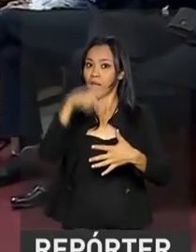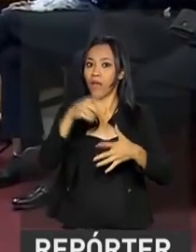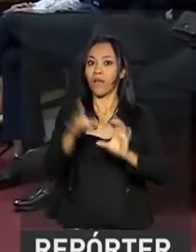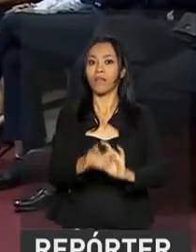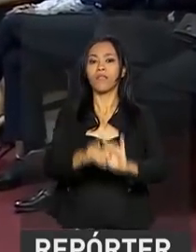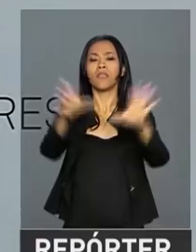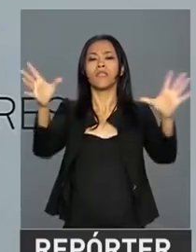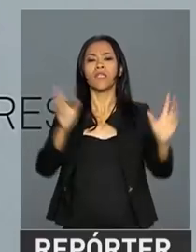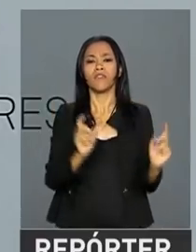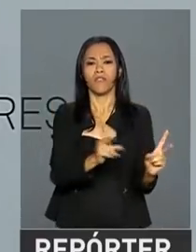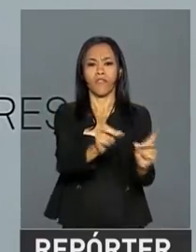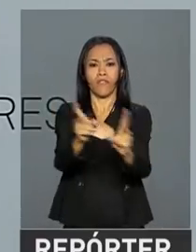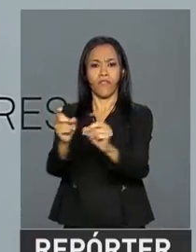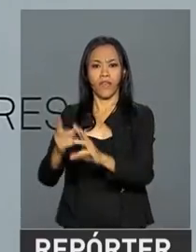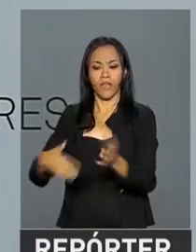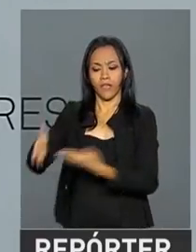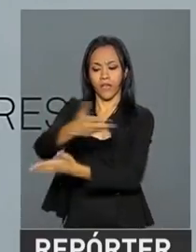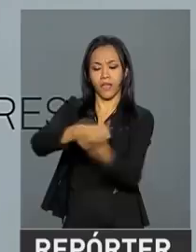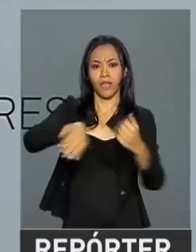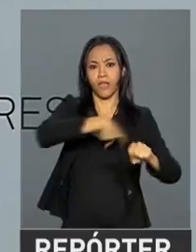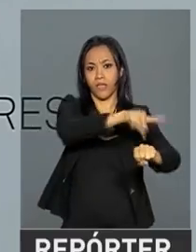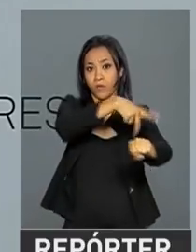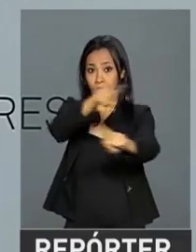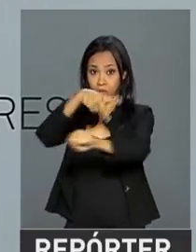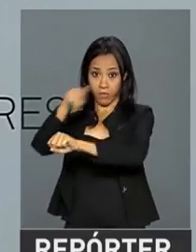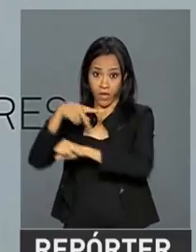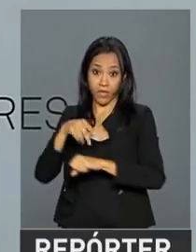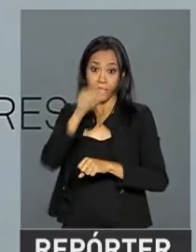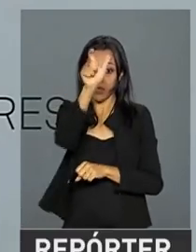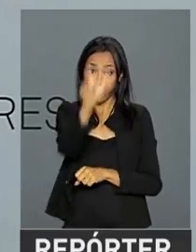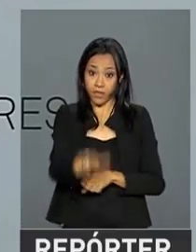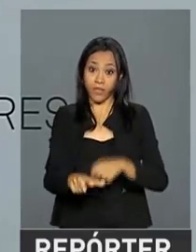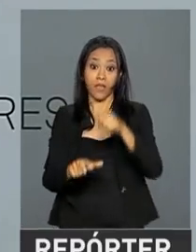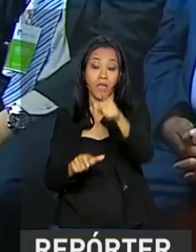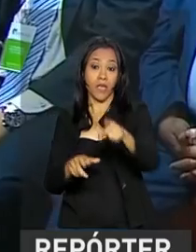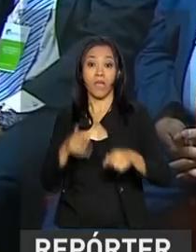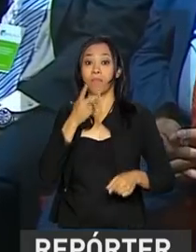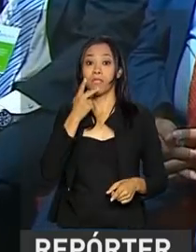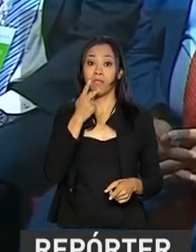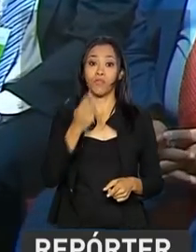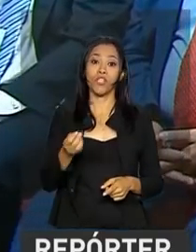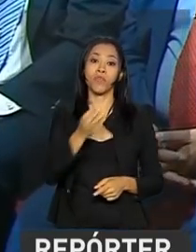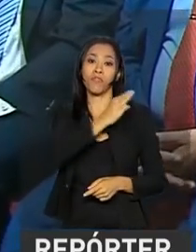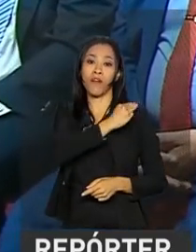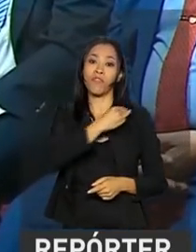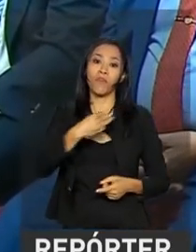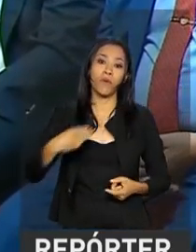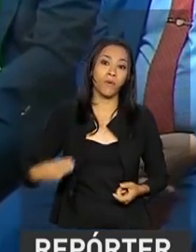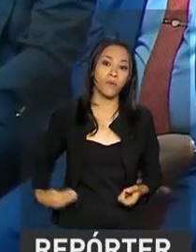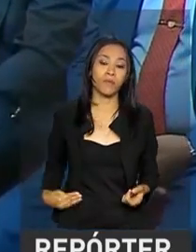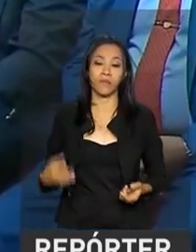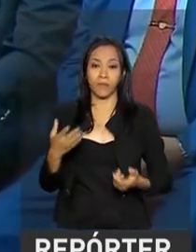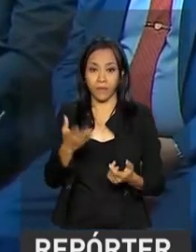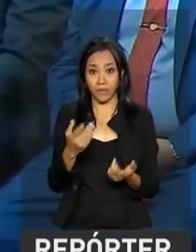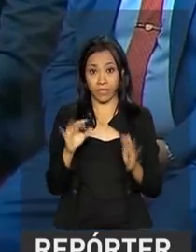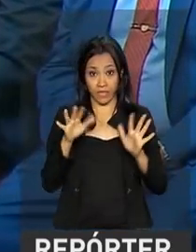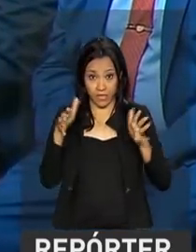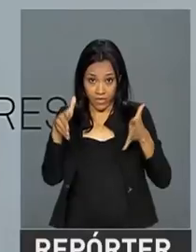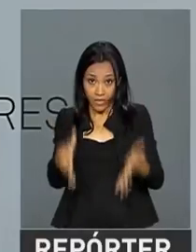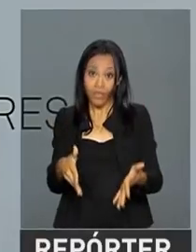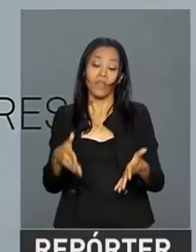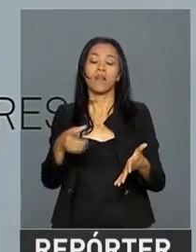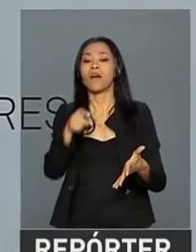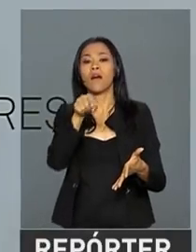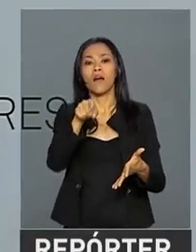comércio o diretor-geral do mc roberto azevedo afirmou que o sistema funciona já que garantiu a